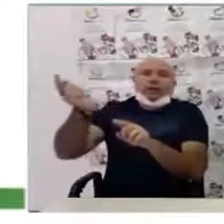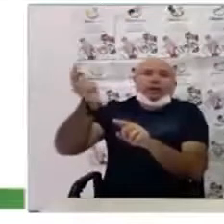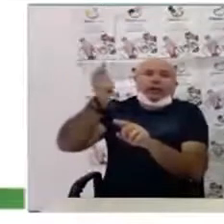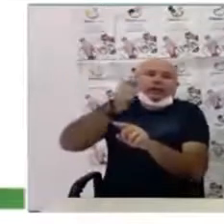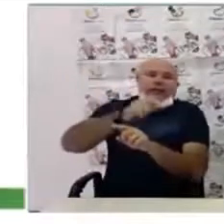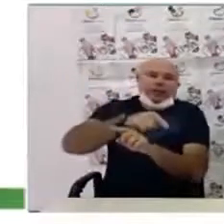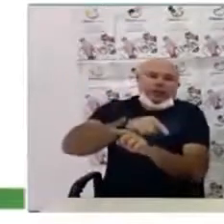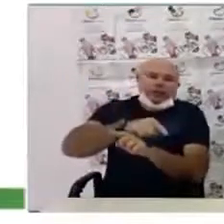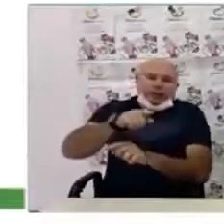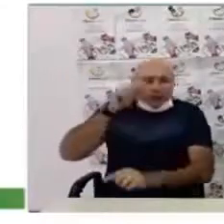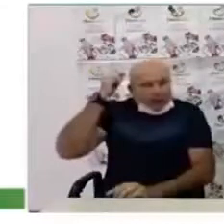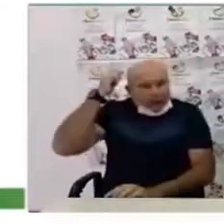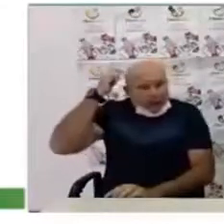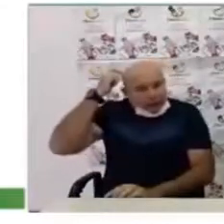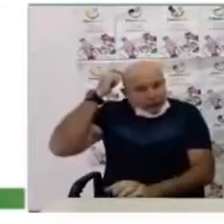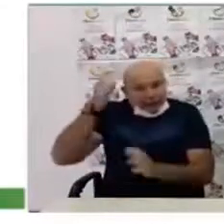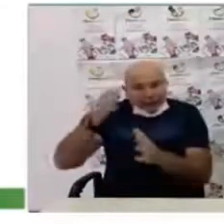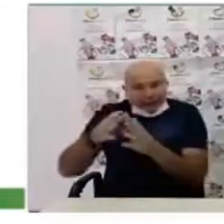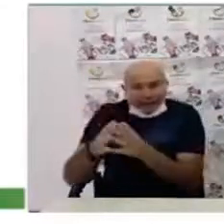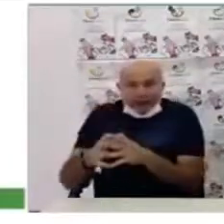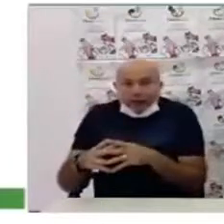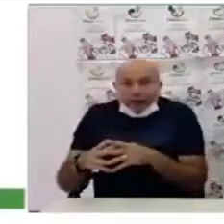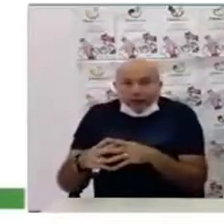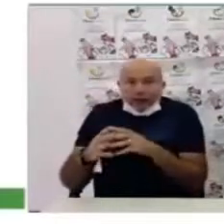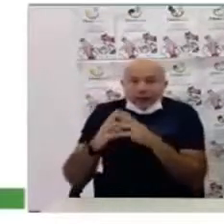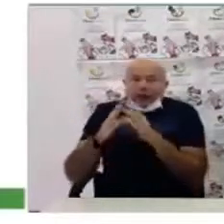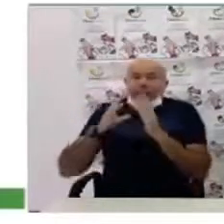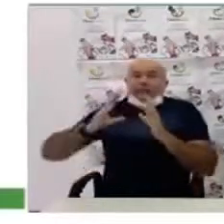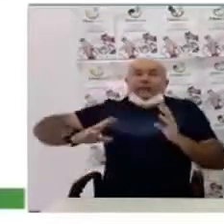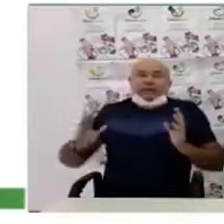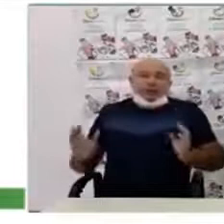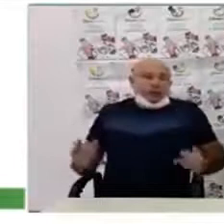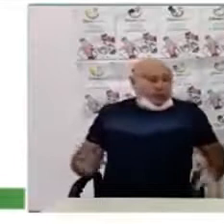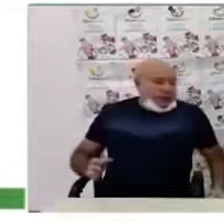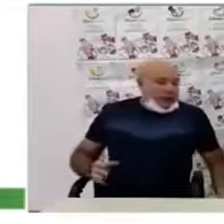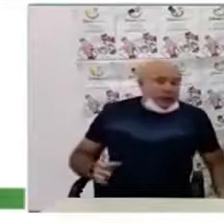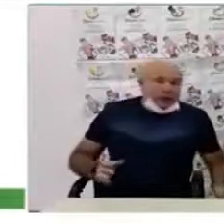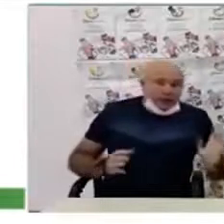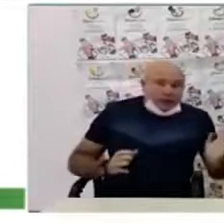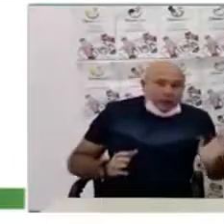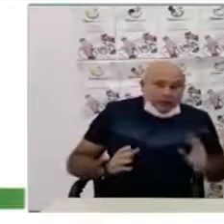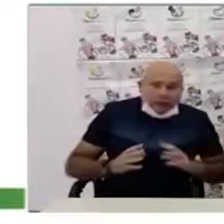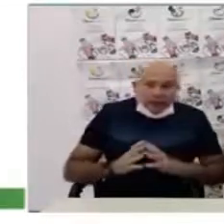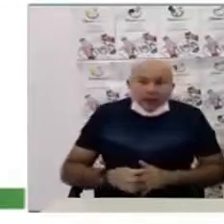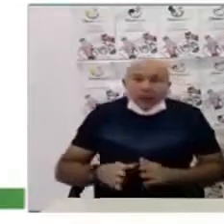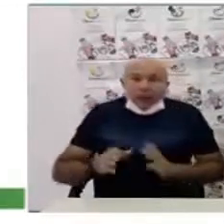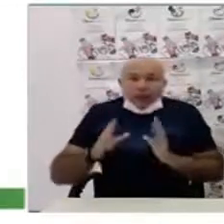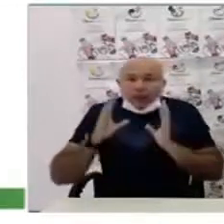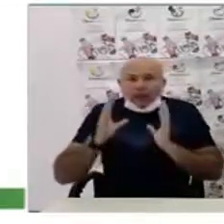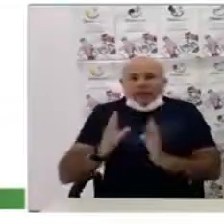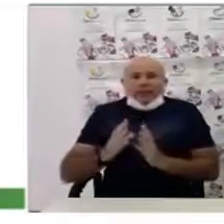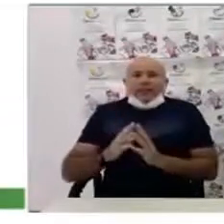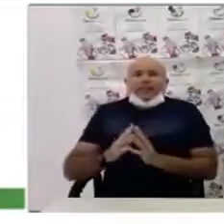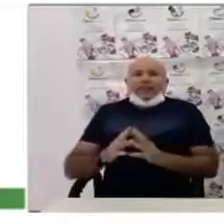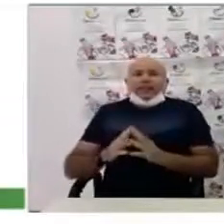volta para a camada de origem. Teve até uma questão do Enem recente. Lembrem-se disso, tem uma dica, o professor Márcio sabe disso, que